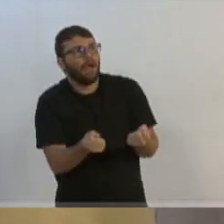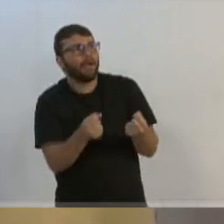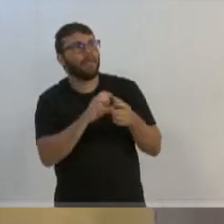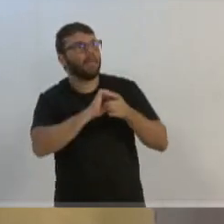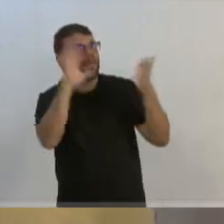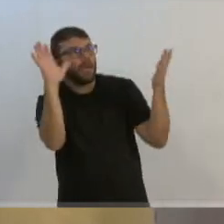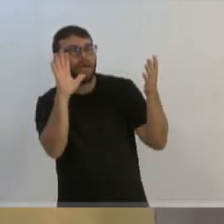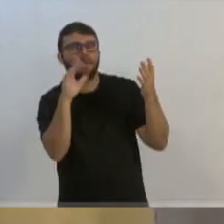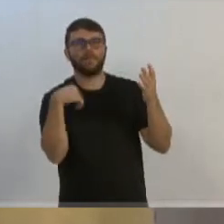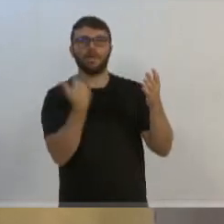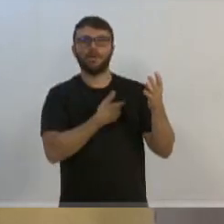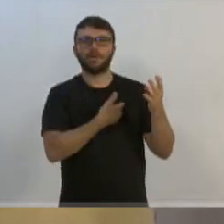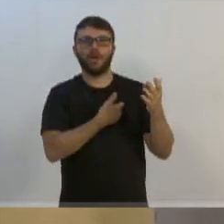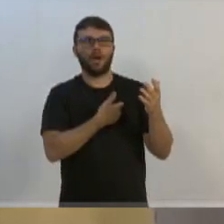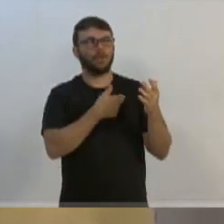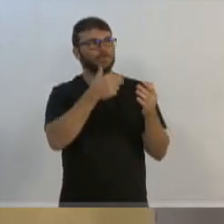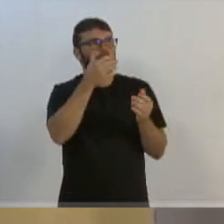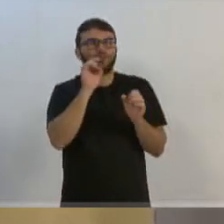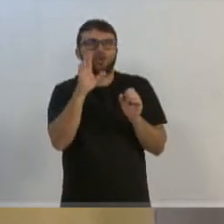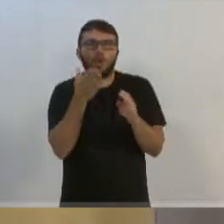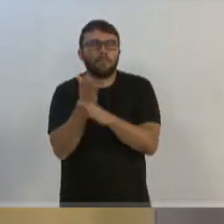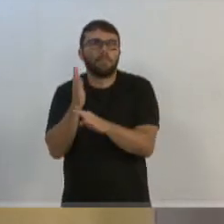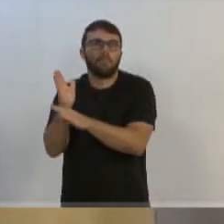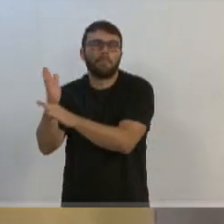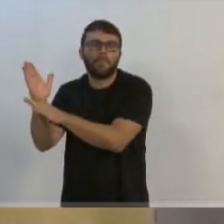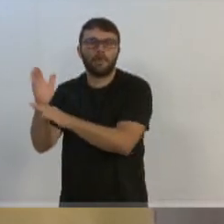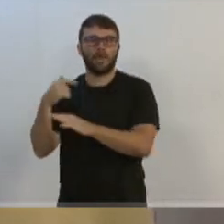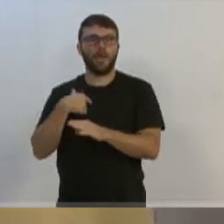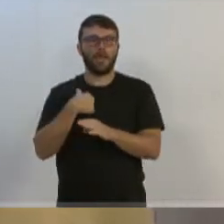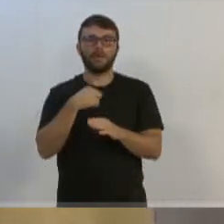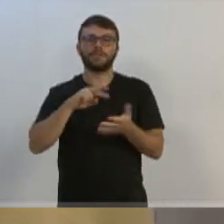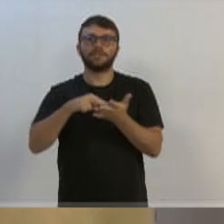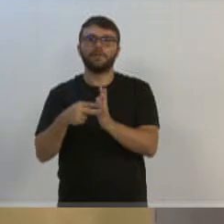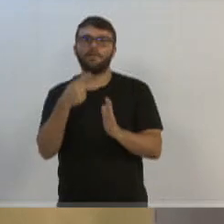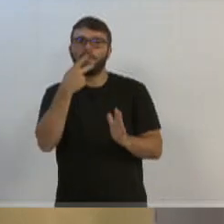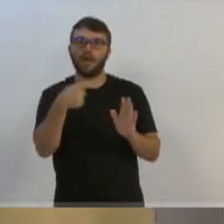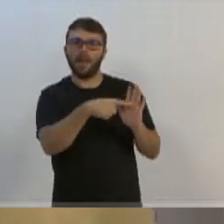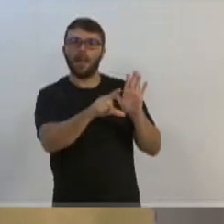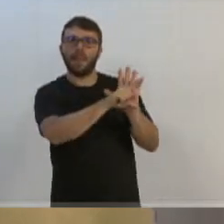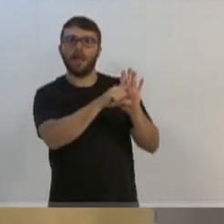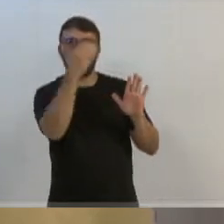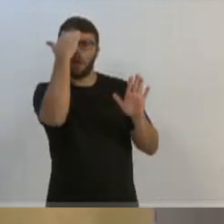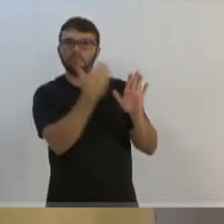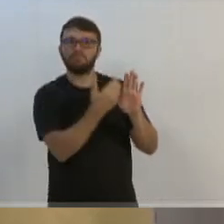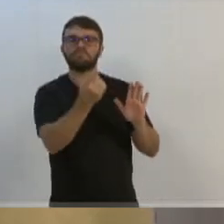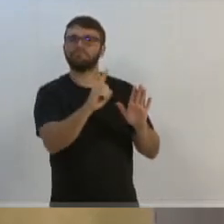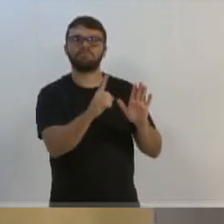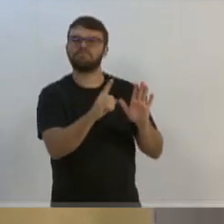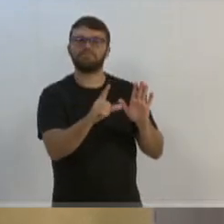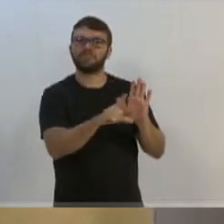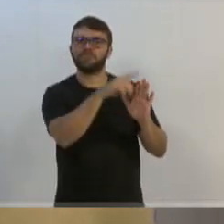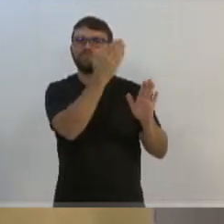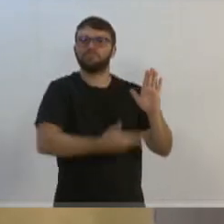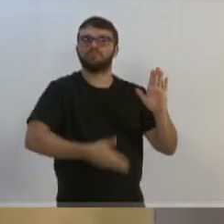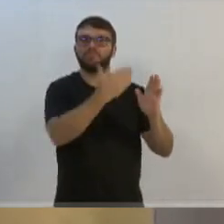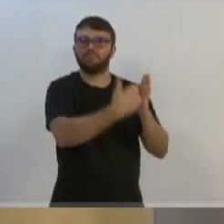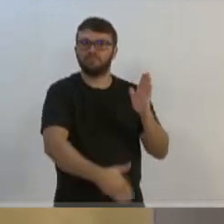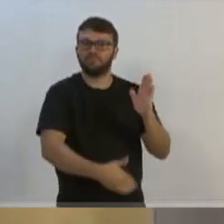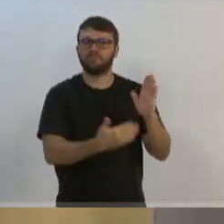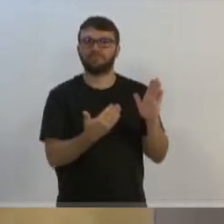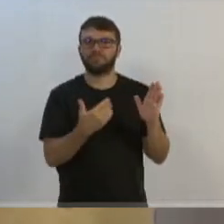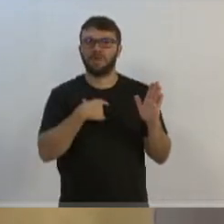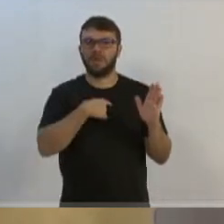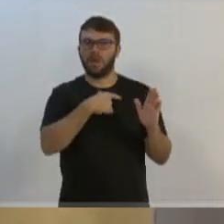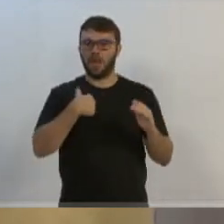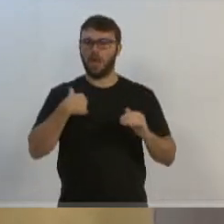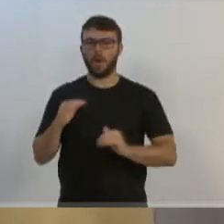uma questão do Executivo que diz que não vou seguir a lei. É o que o Executivo está dizendo. Não vou seguir a lei, não preciso disso, sou maior que isso. É